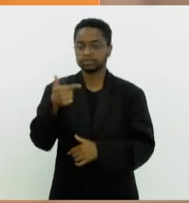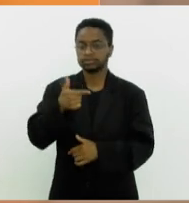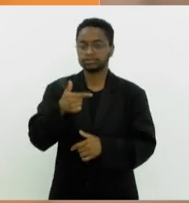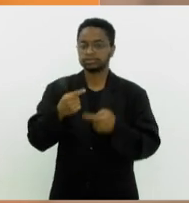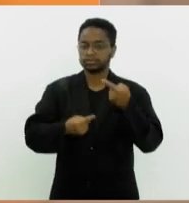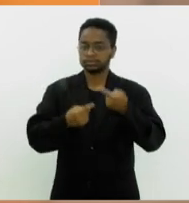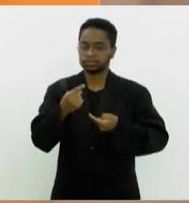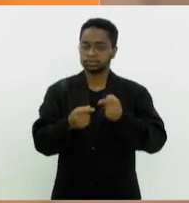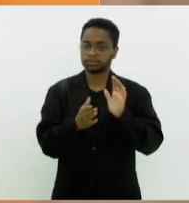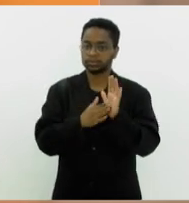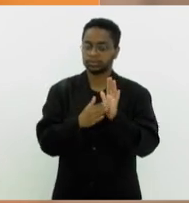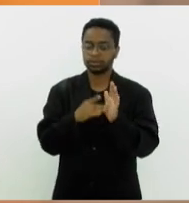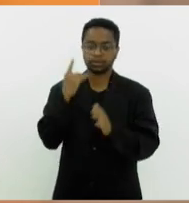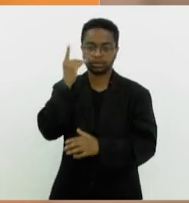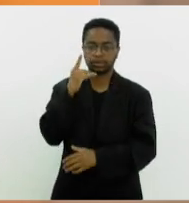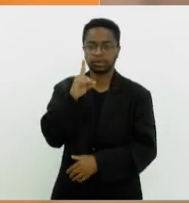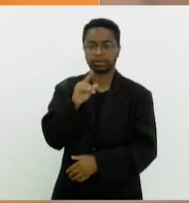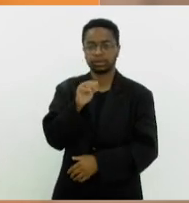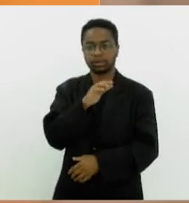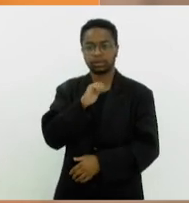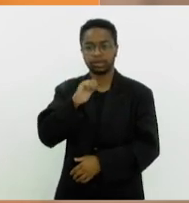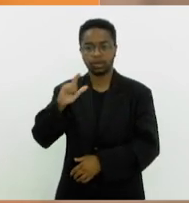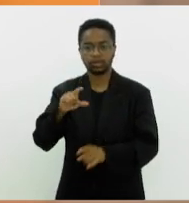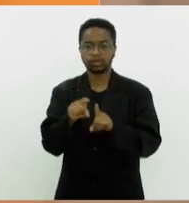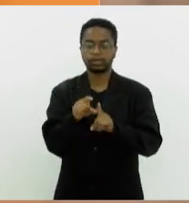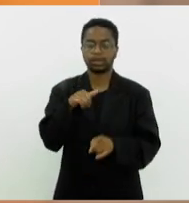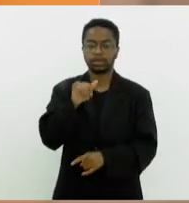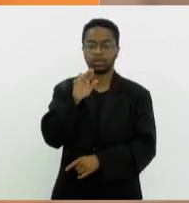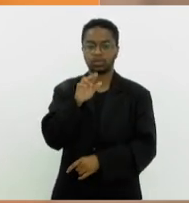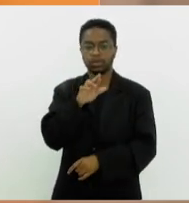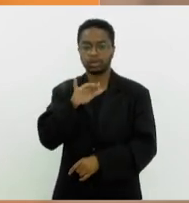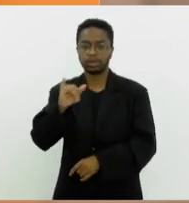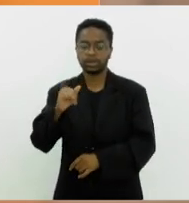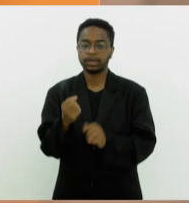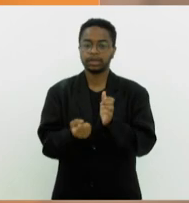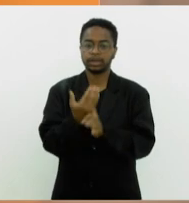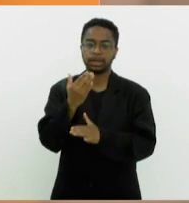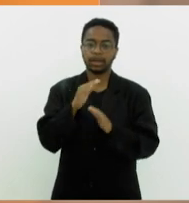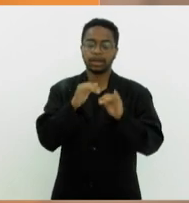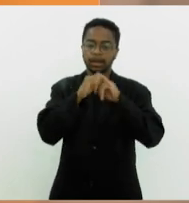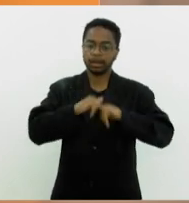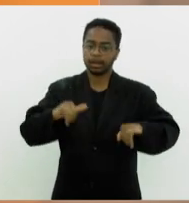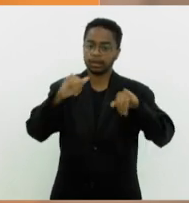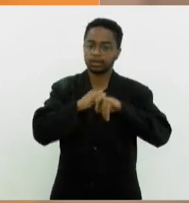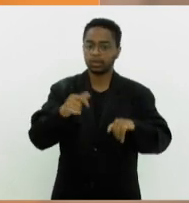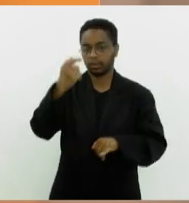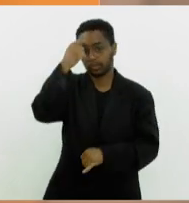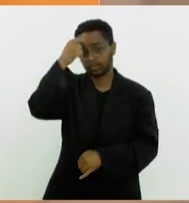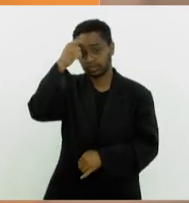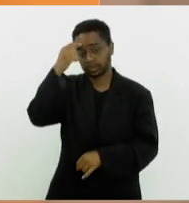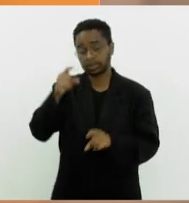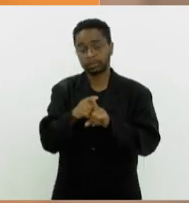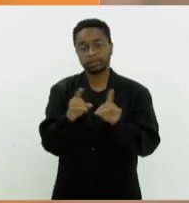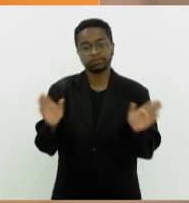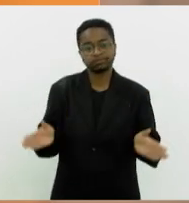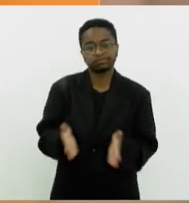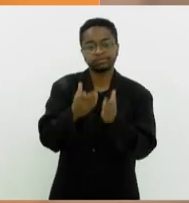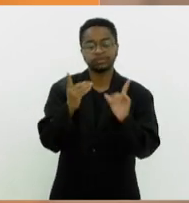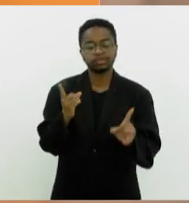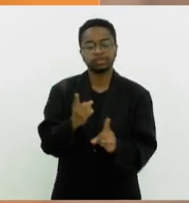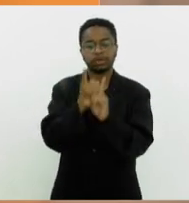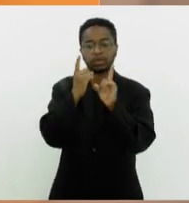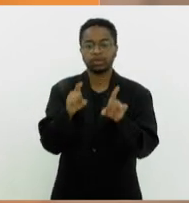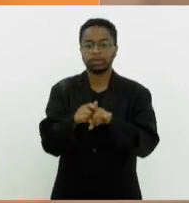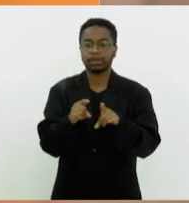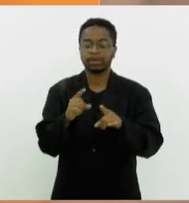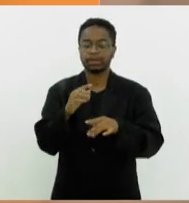dos deputados Daniel Librelon e Yuri, que cria campanha de conscientização, incentivo ao diagnóstico e